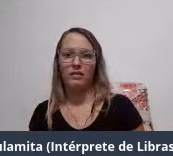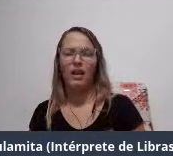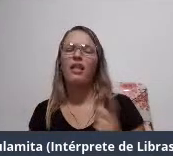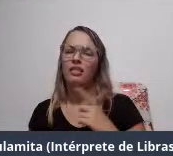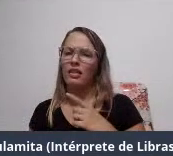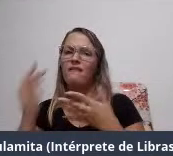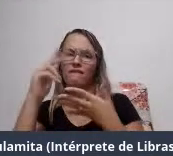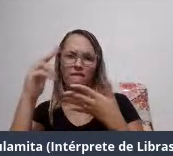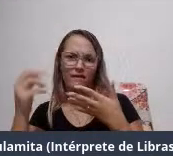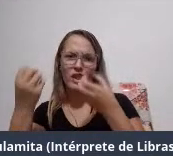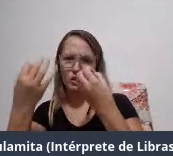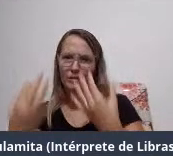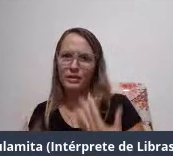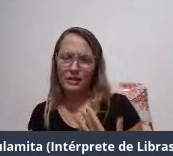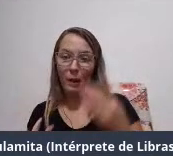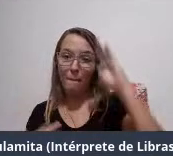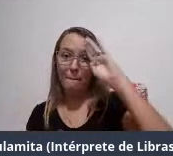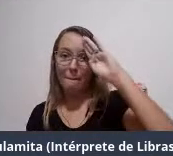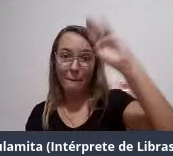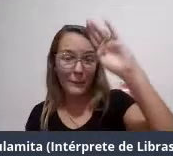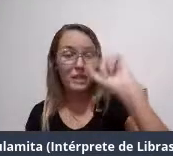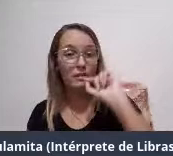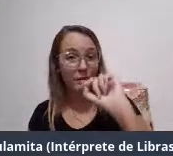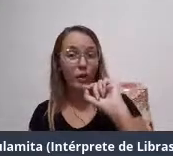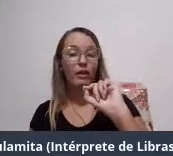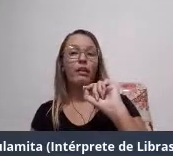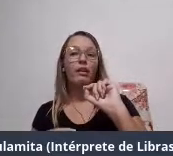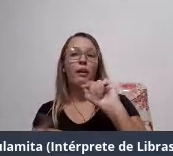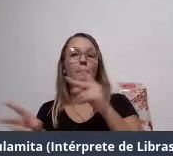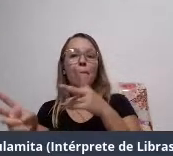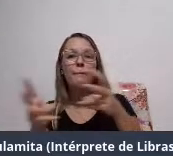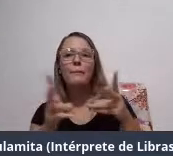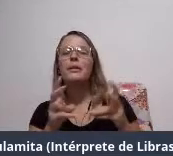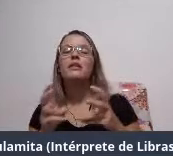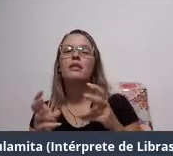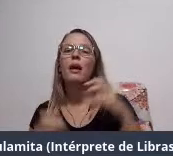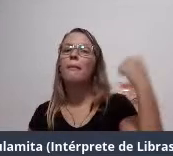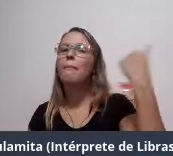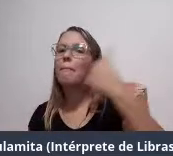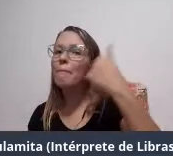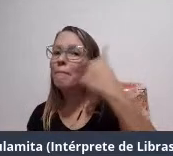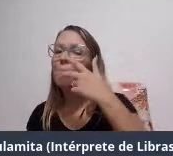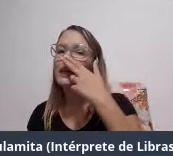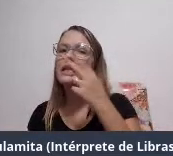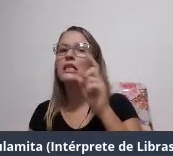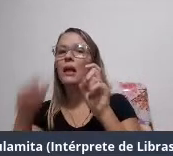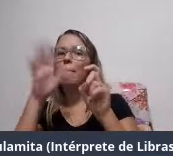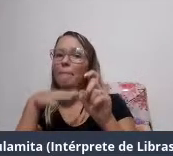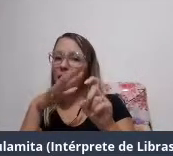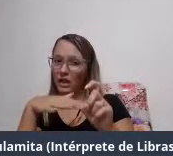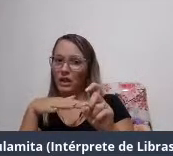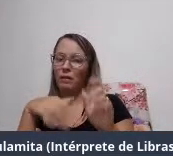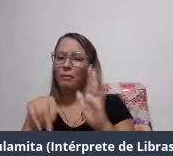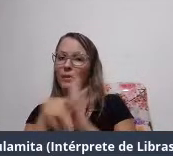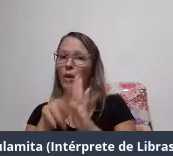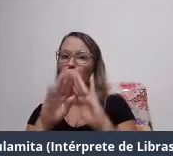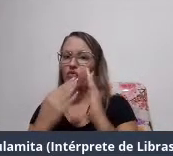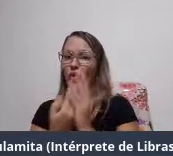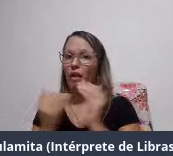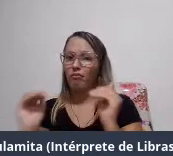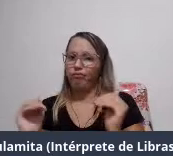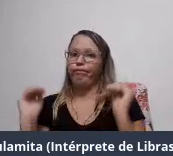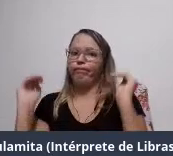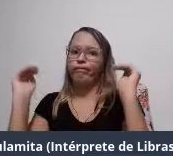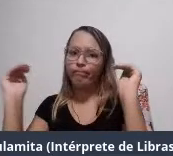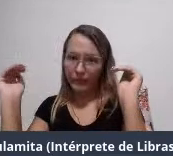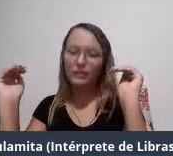explicações principais que a gente verifica são, primeiro, um mito da escola pública elitista, da escola elitista,